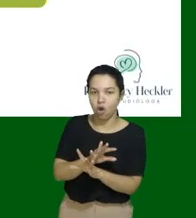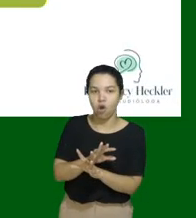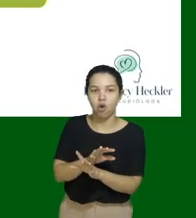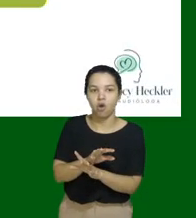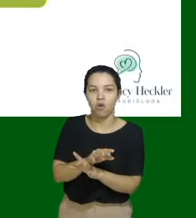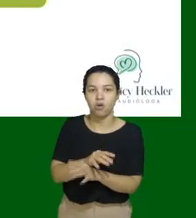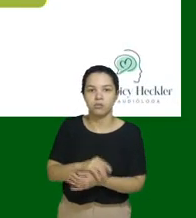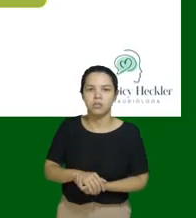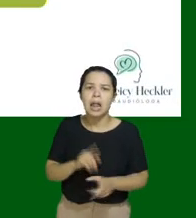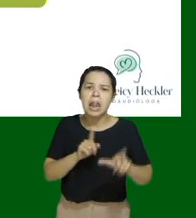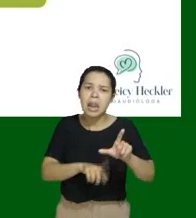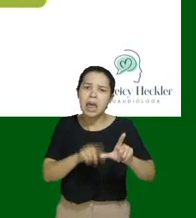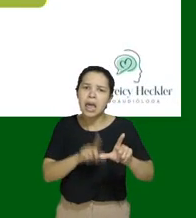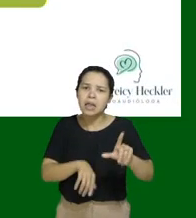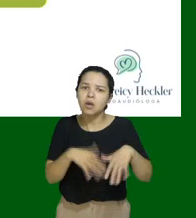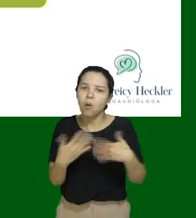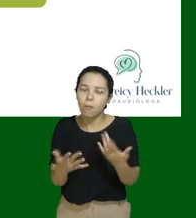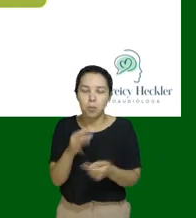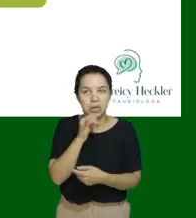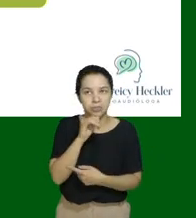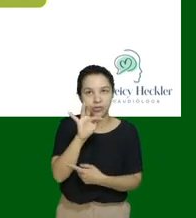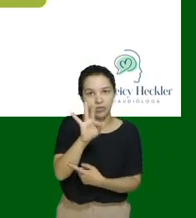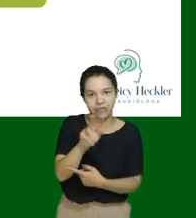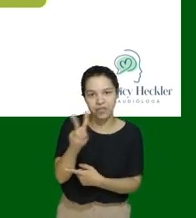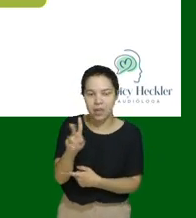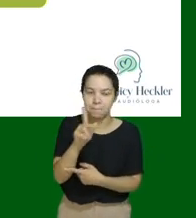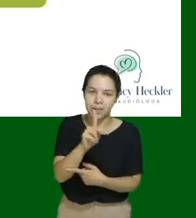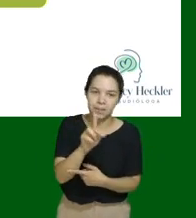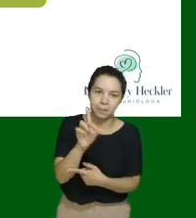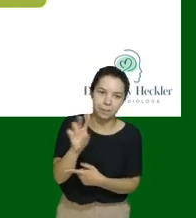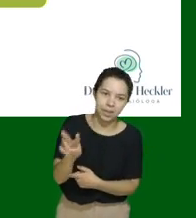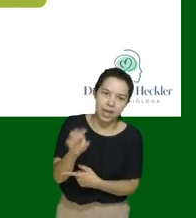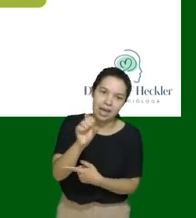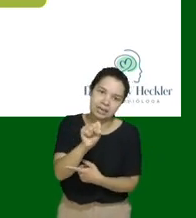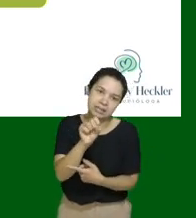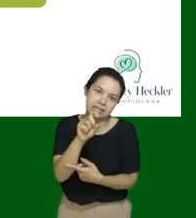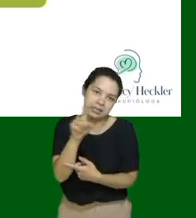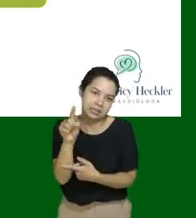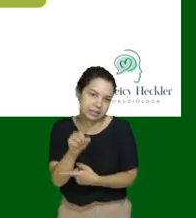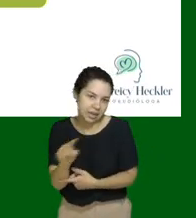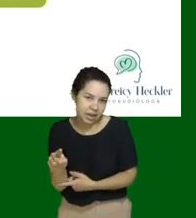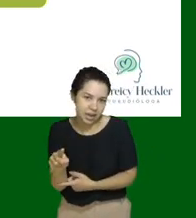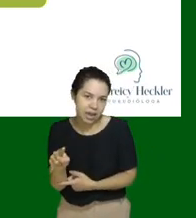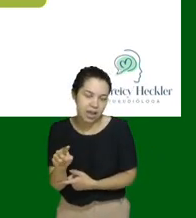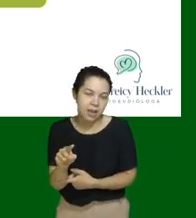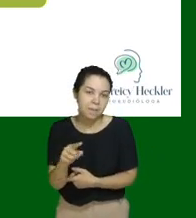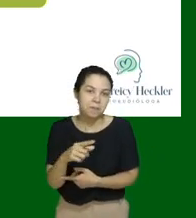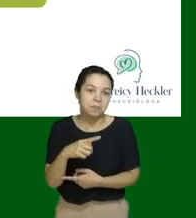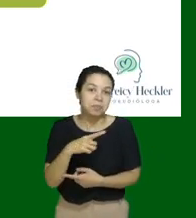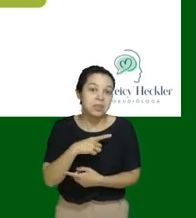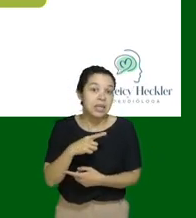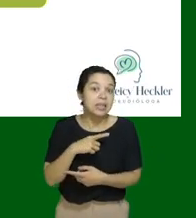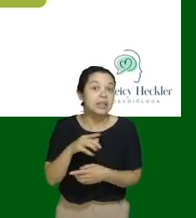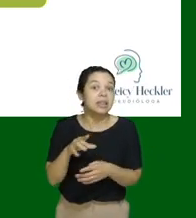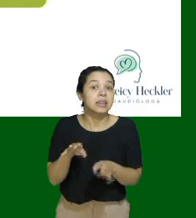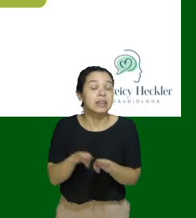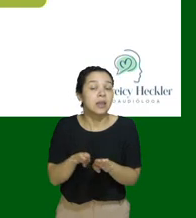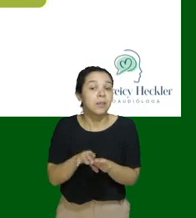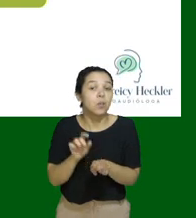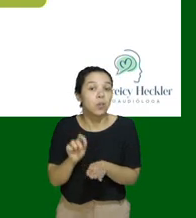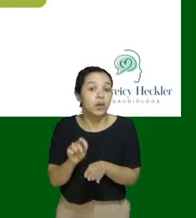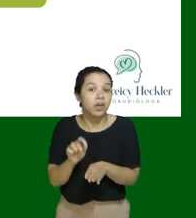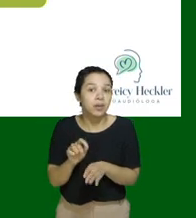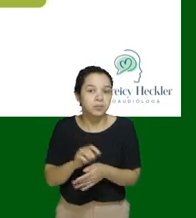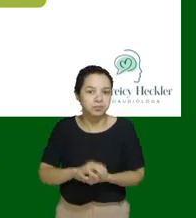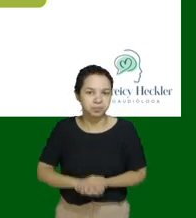essa? F, V, P, I, B, T, I, D, S, Z. E tem uma outra questão também, que é a